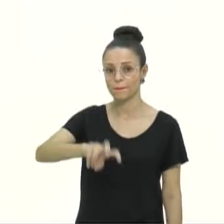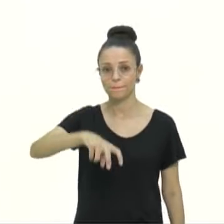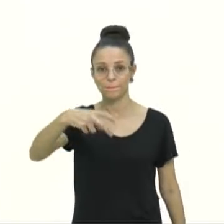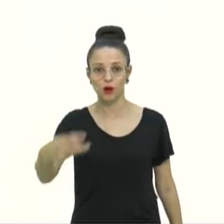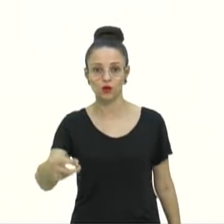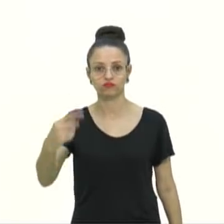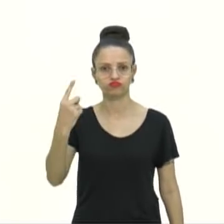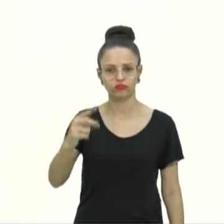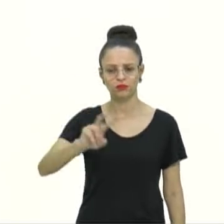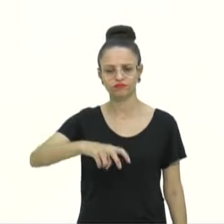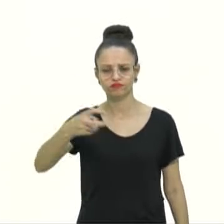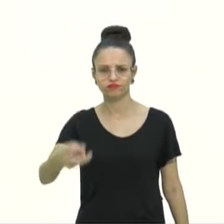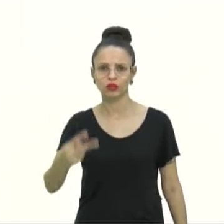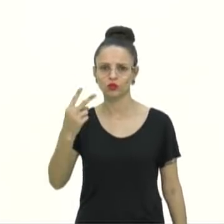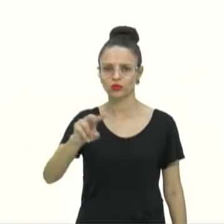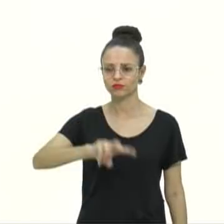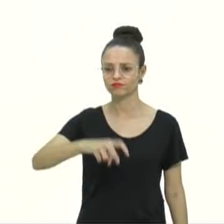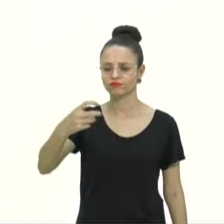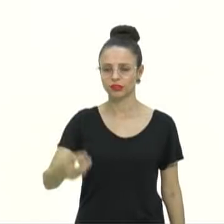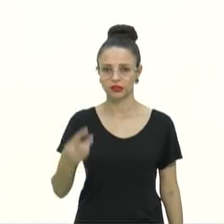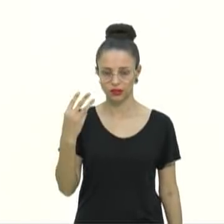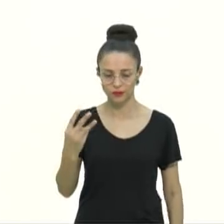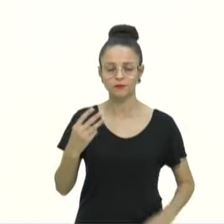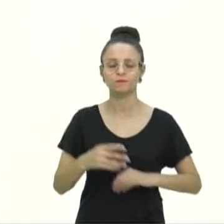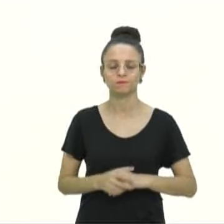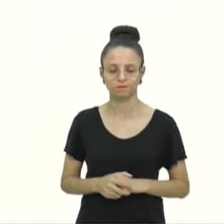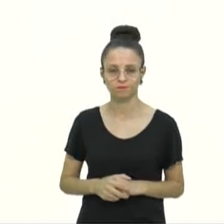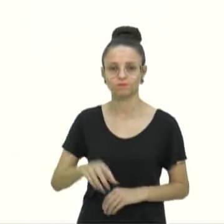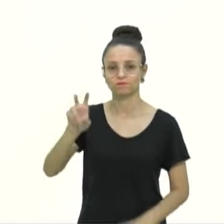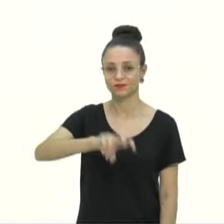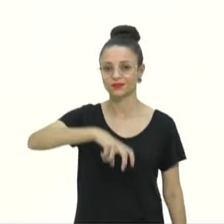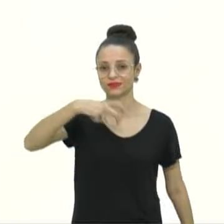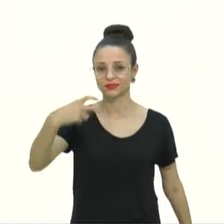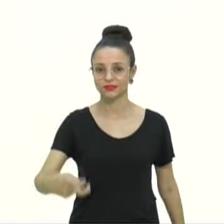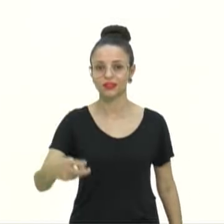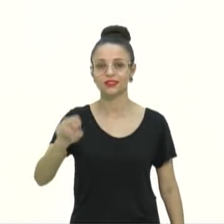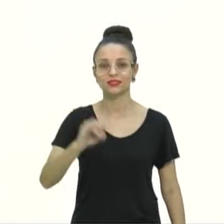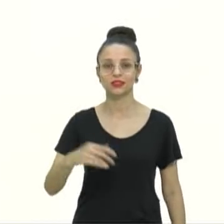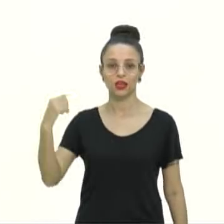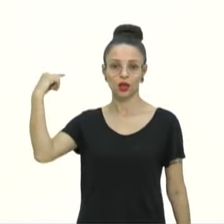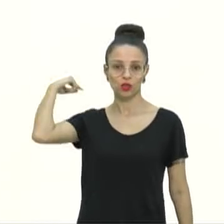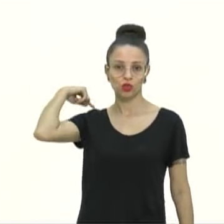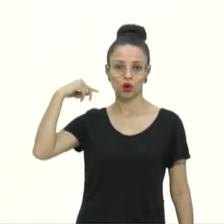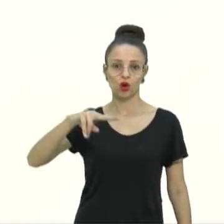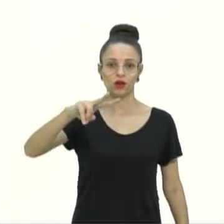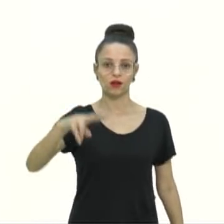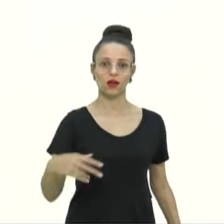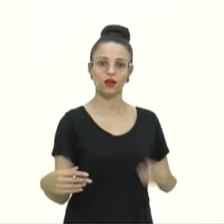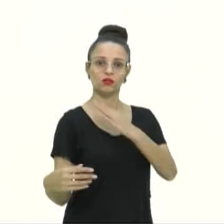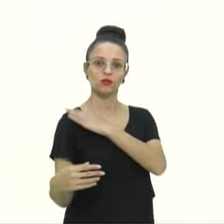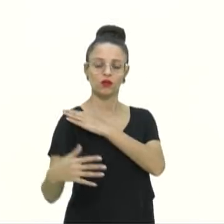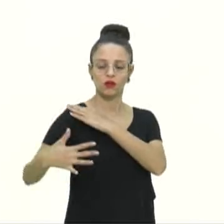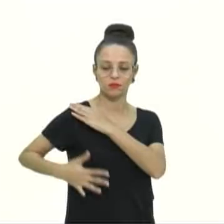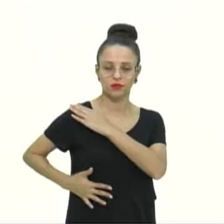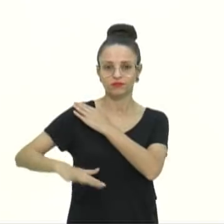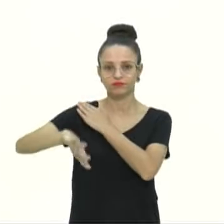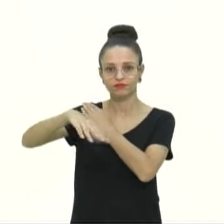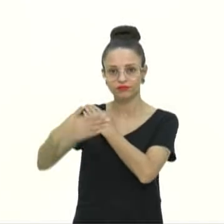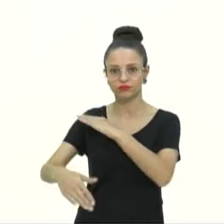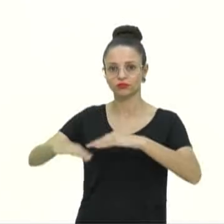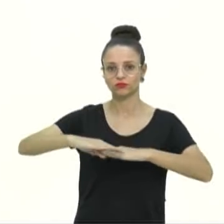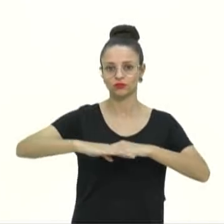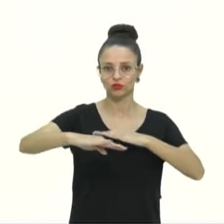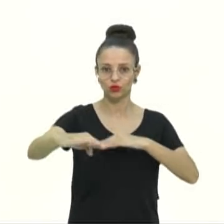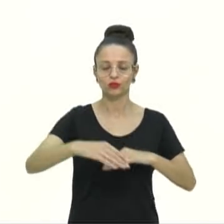que era uma situação de encerramento, né? Era considerado queda quando o oponente tocava as costas o ombro ou o tórax no solo.